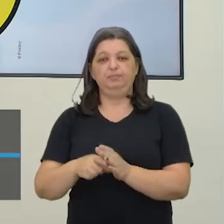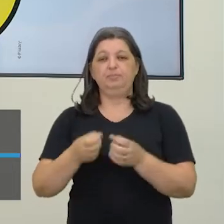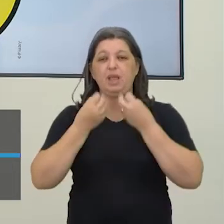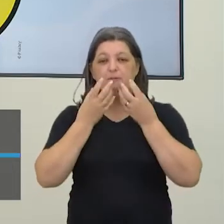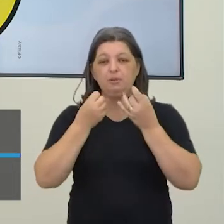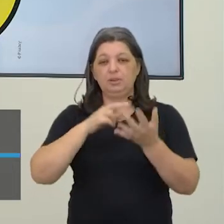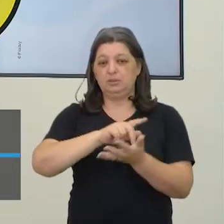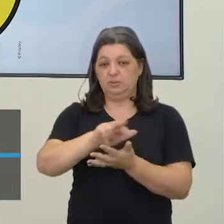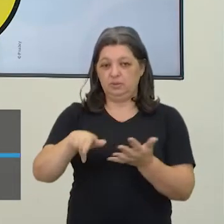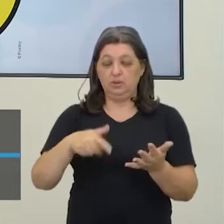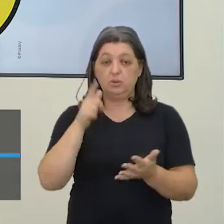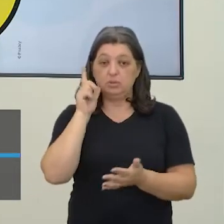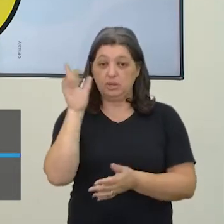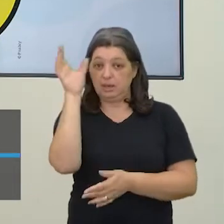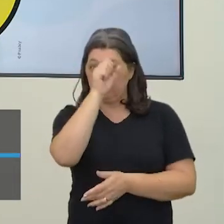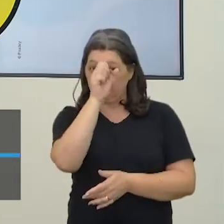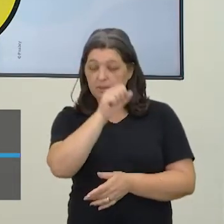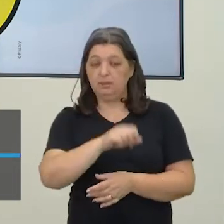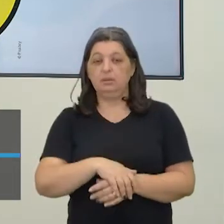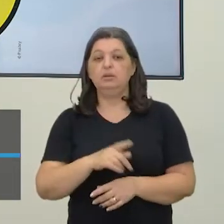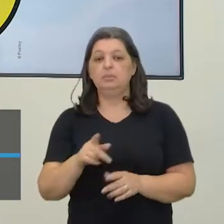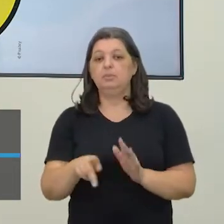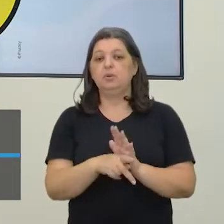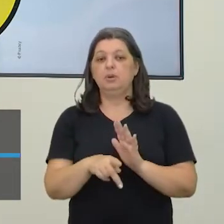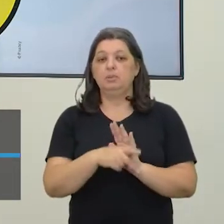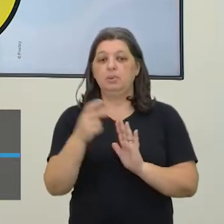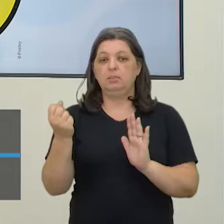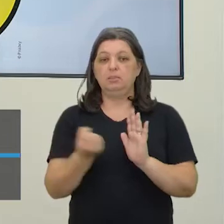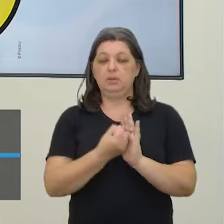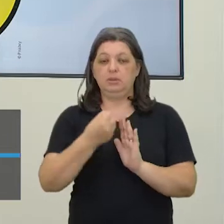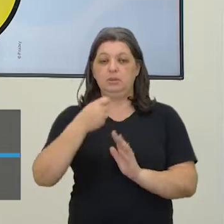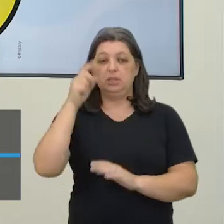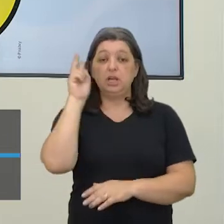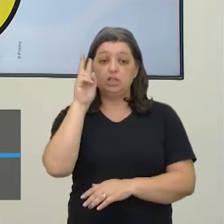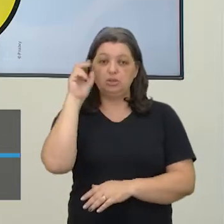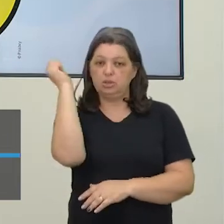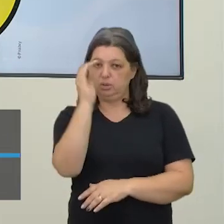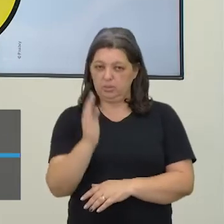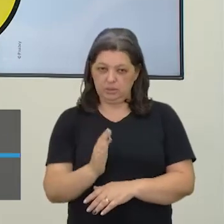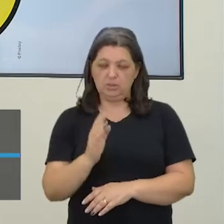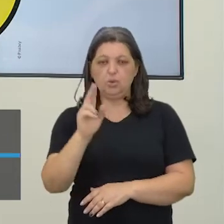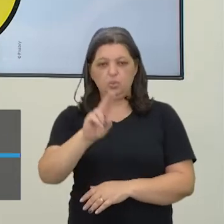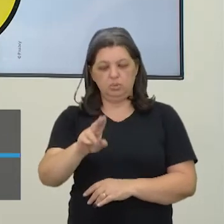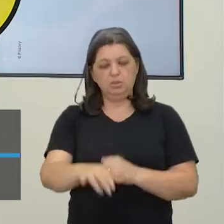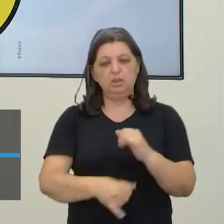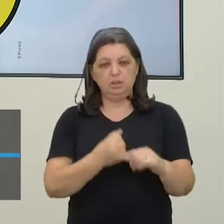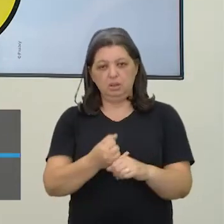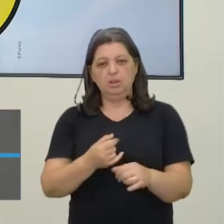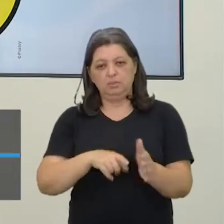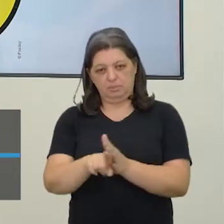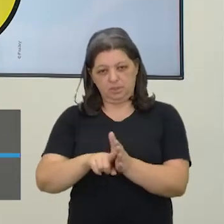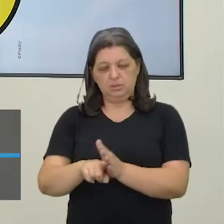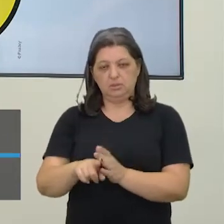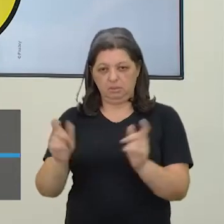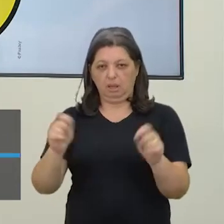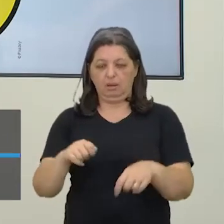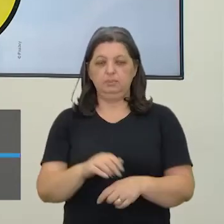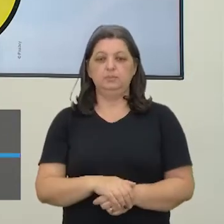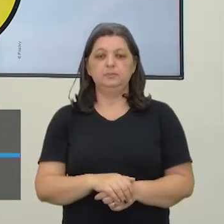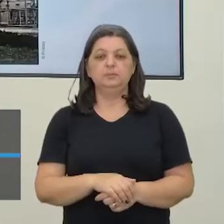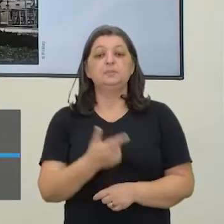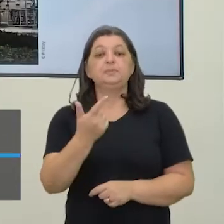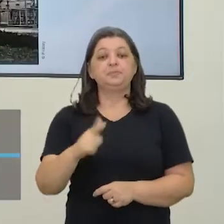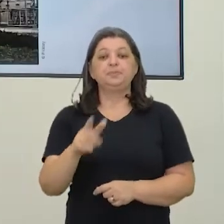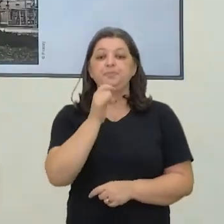e você consegue aprender muito mais sobre isso. Faz parte da história do Brasil através da internet. Você pesquisa de reportagens, certo? Quer ver outro exemplo